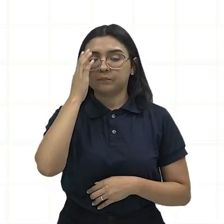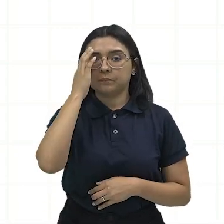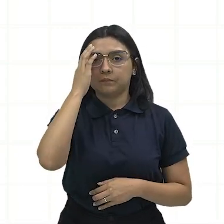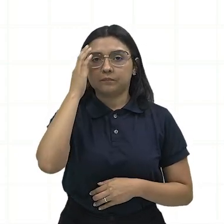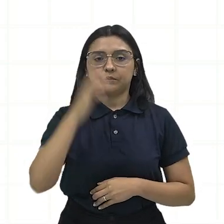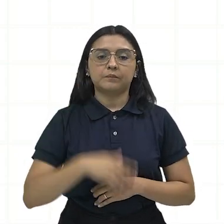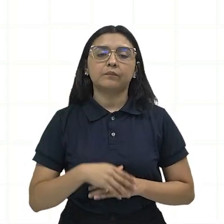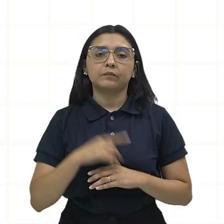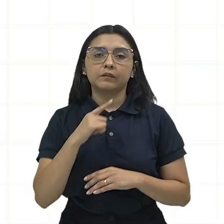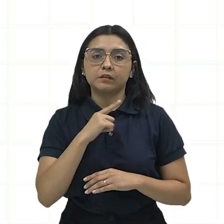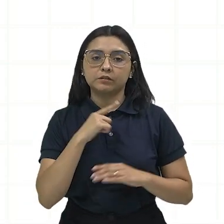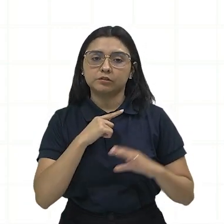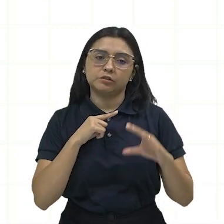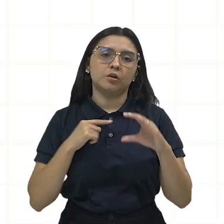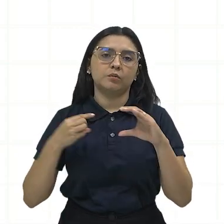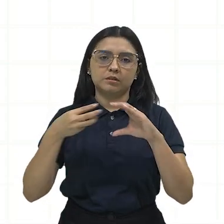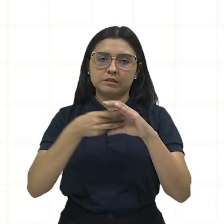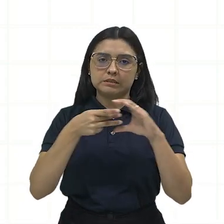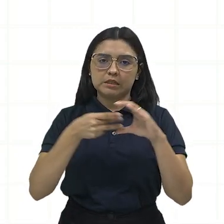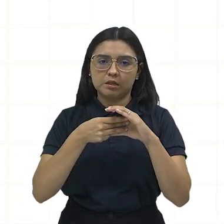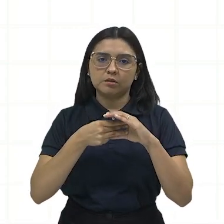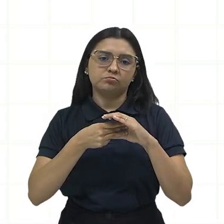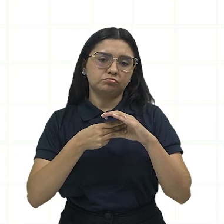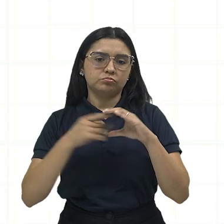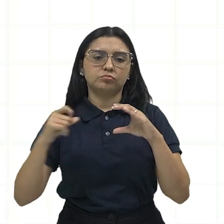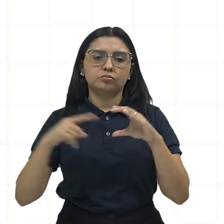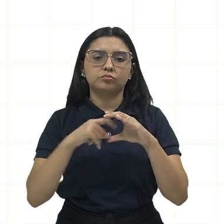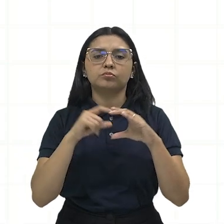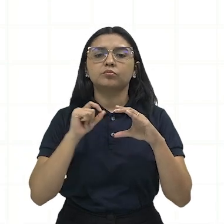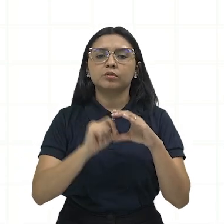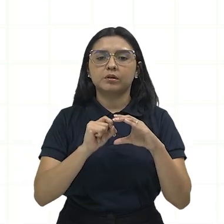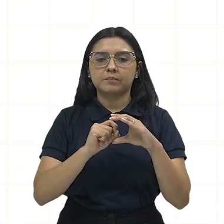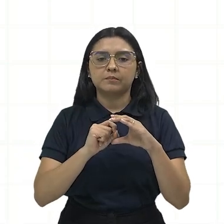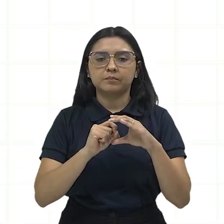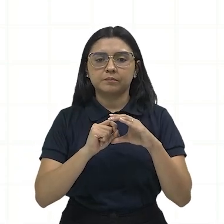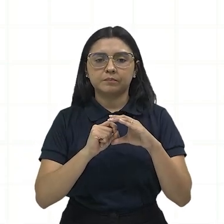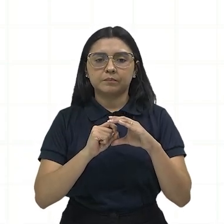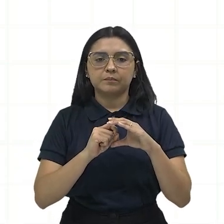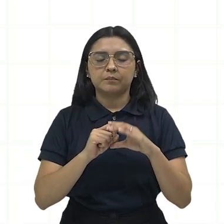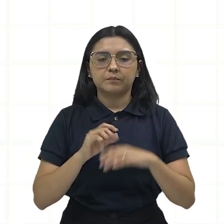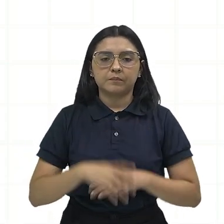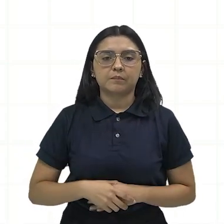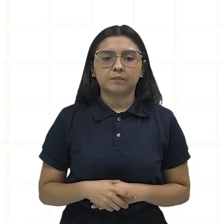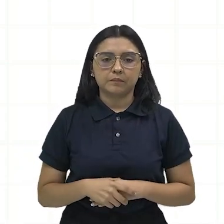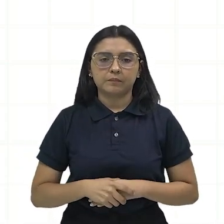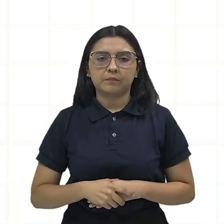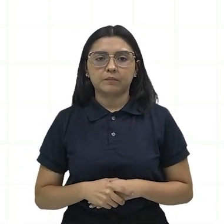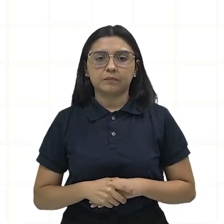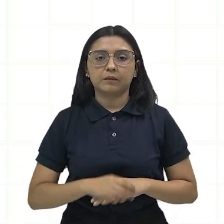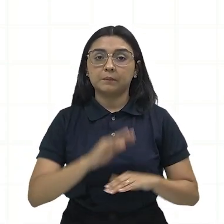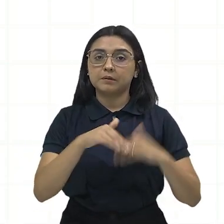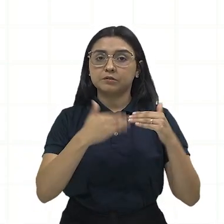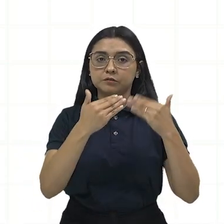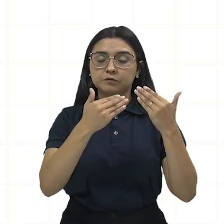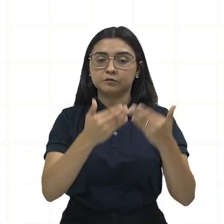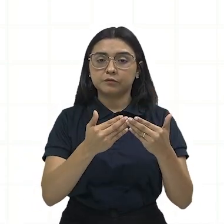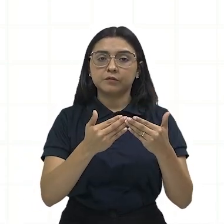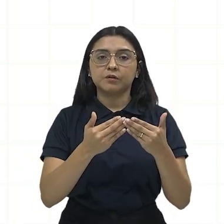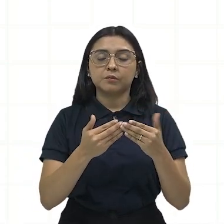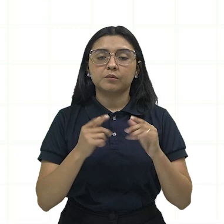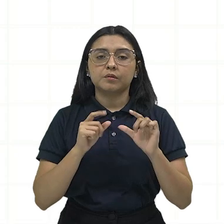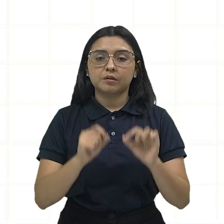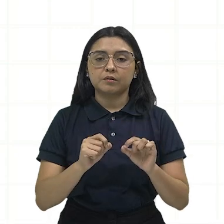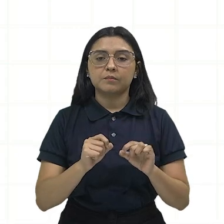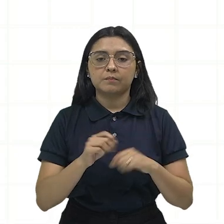invadir essas células hepáticas para formar a outra forma, o outro estágio, né,